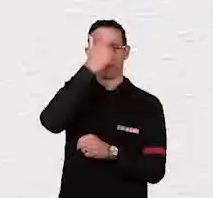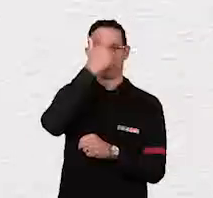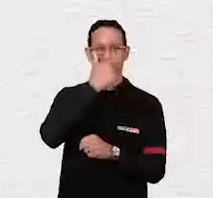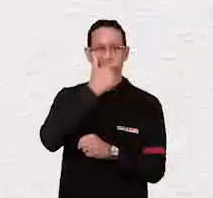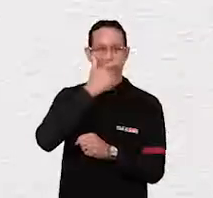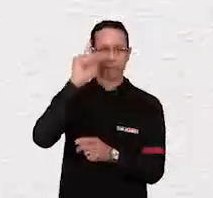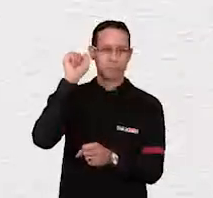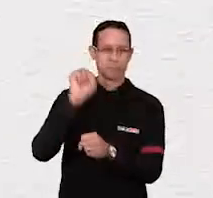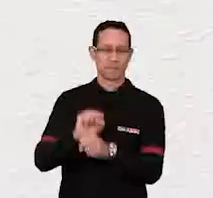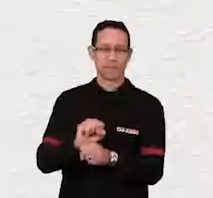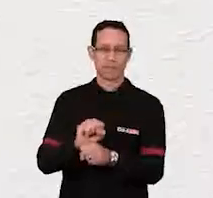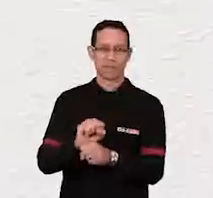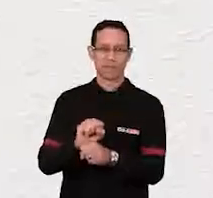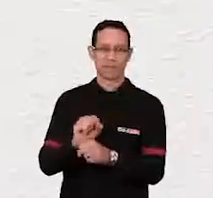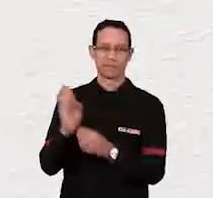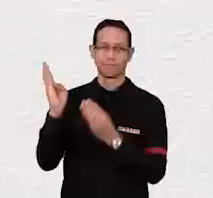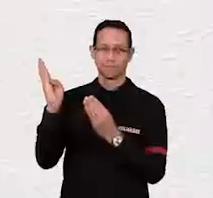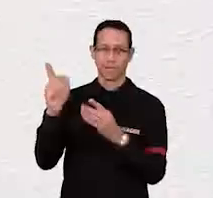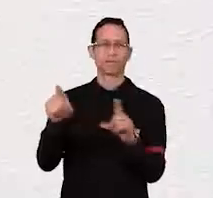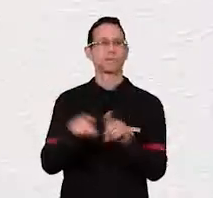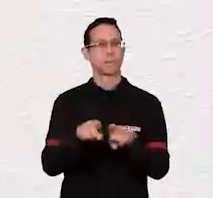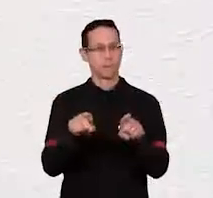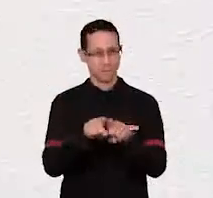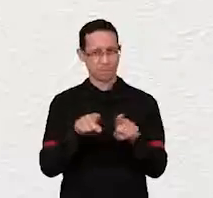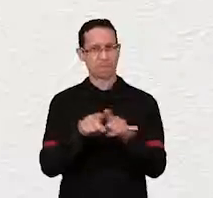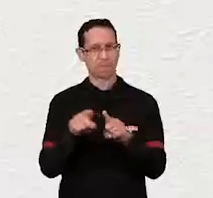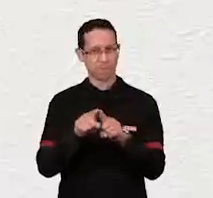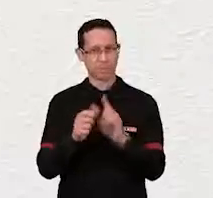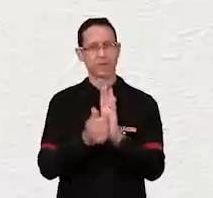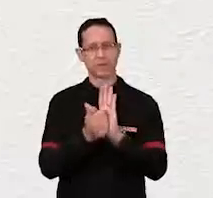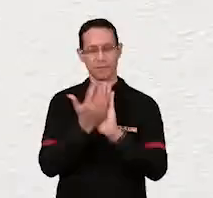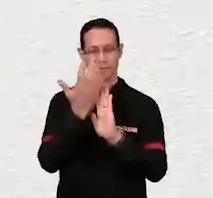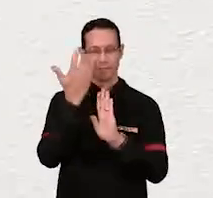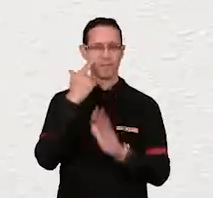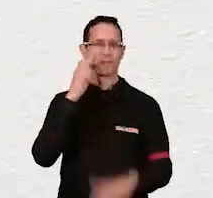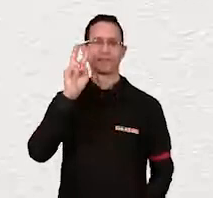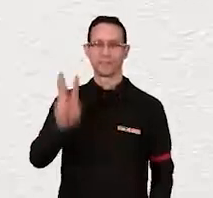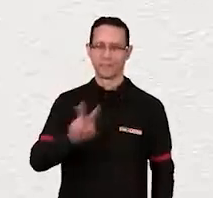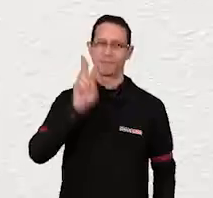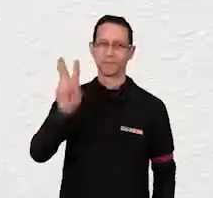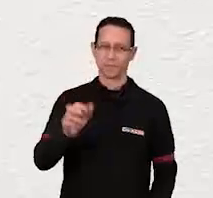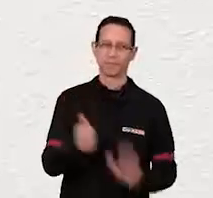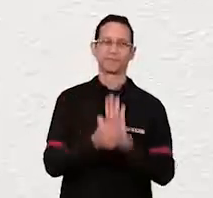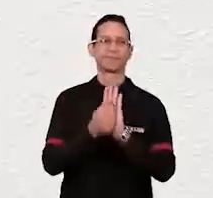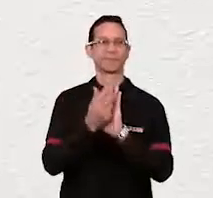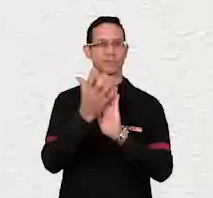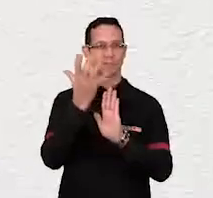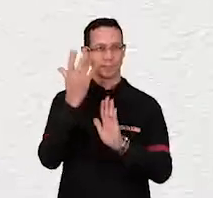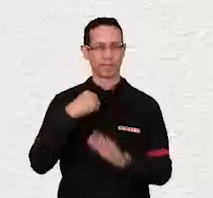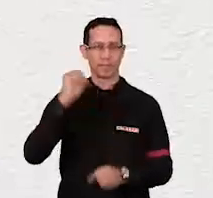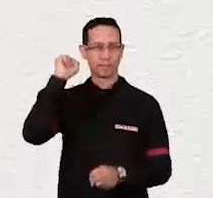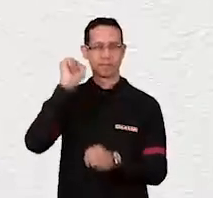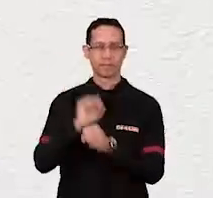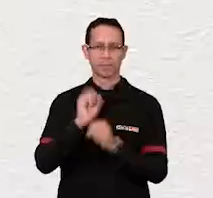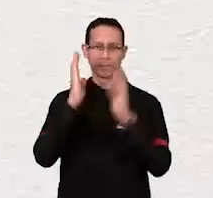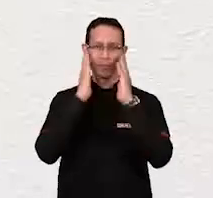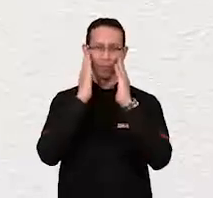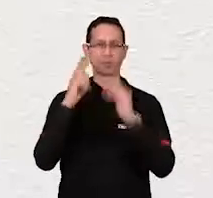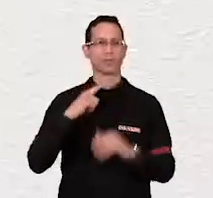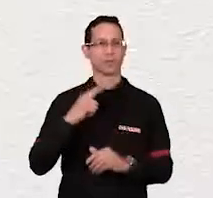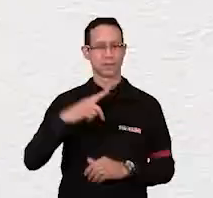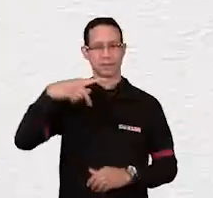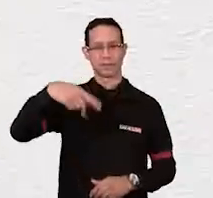estava conversando sobre isso antes, mas assim, também é algo que eu vejo bastante, muito, vejo bastante paralisia nos dois,